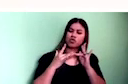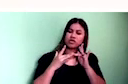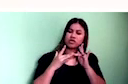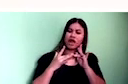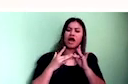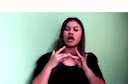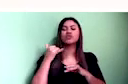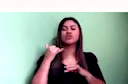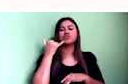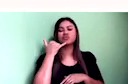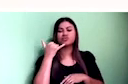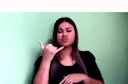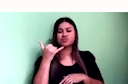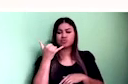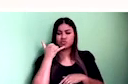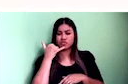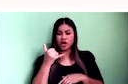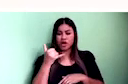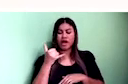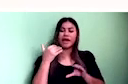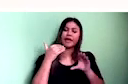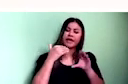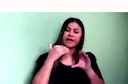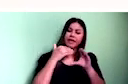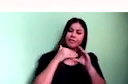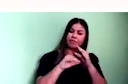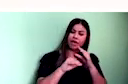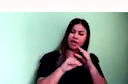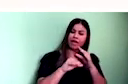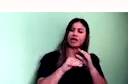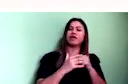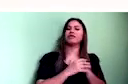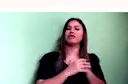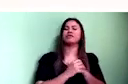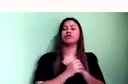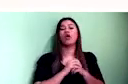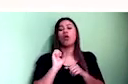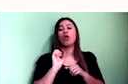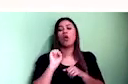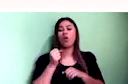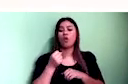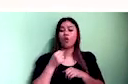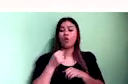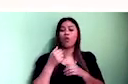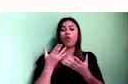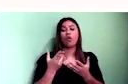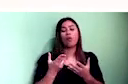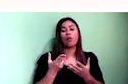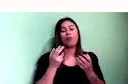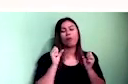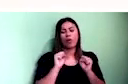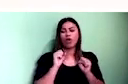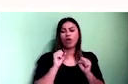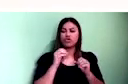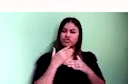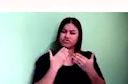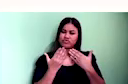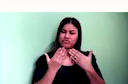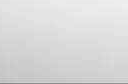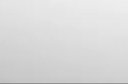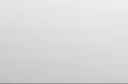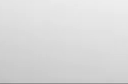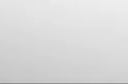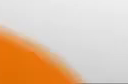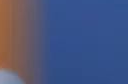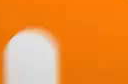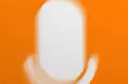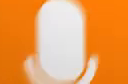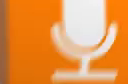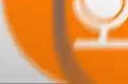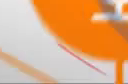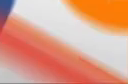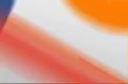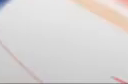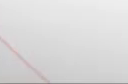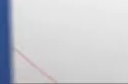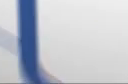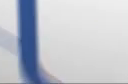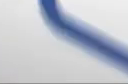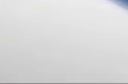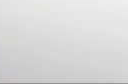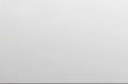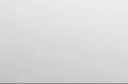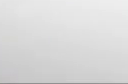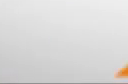telefone lá da farmácia, ou com o pessoal aí da CIPAT, vocês podem mandar perguntas que eu respondo.